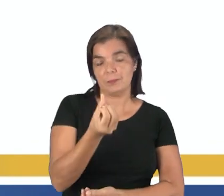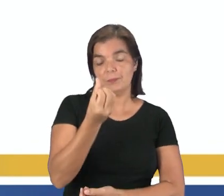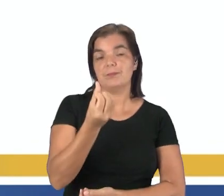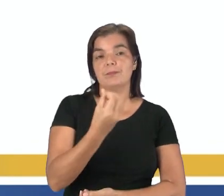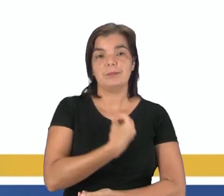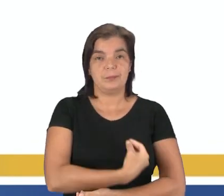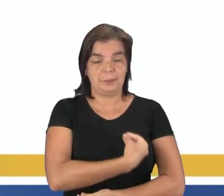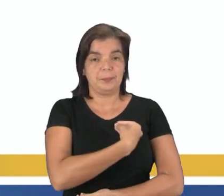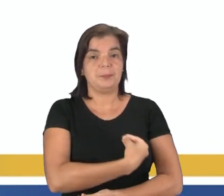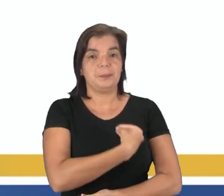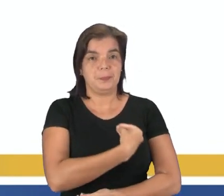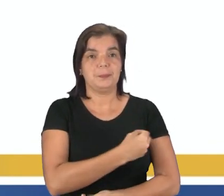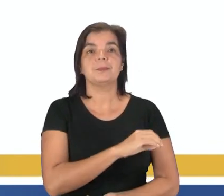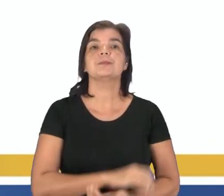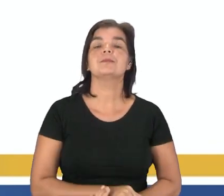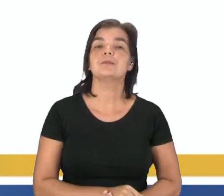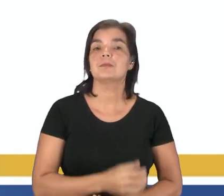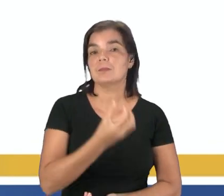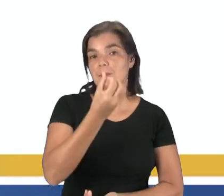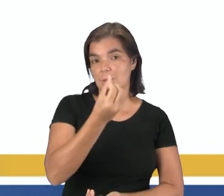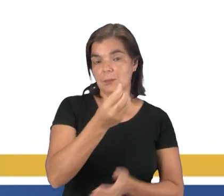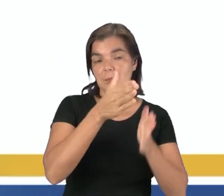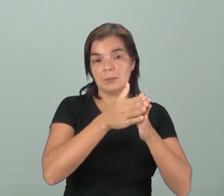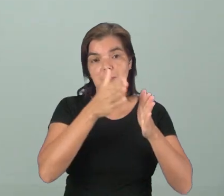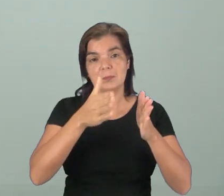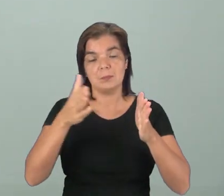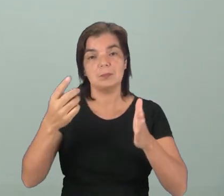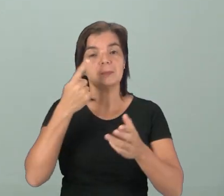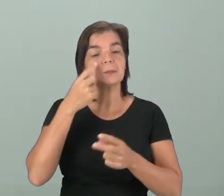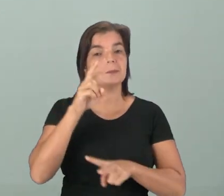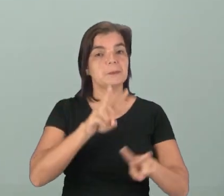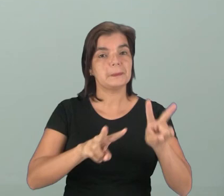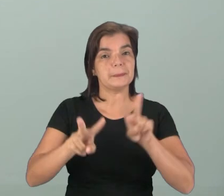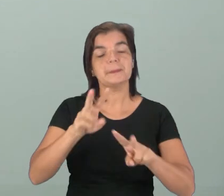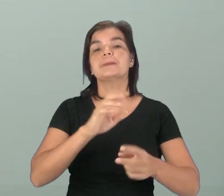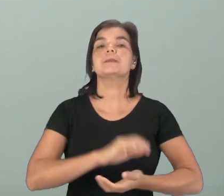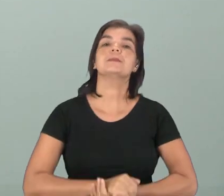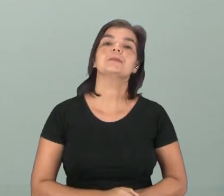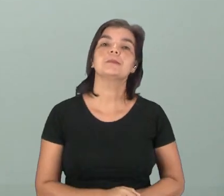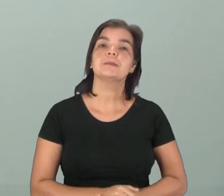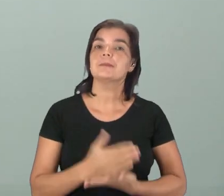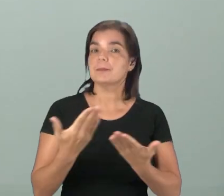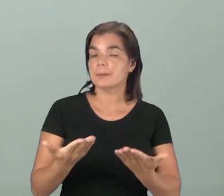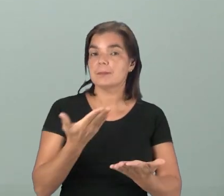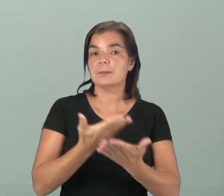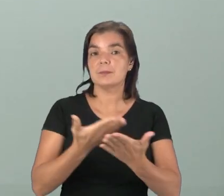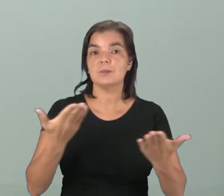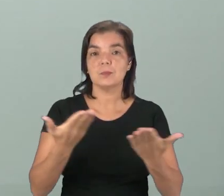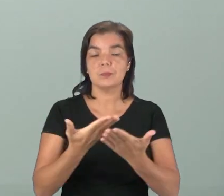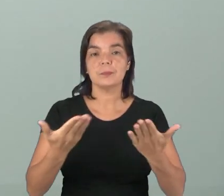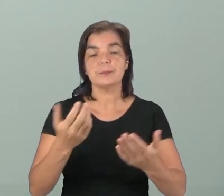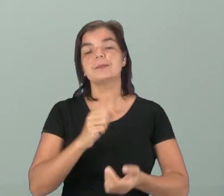componentes presentes, né? Vou ter aí 6 fases visualmente, tá? Então, essa foi a